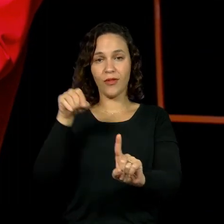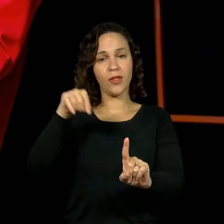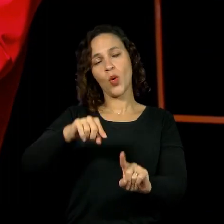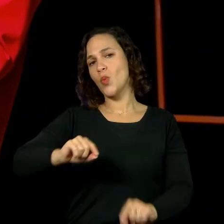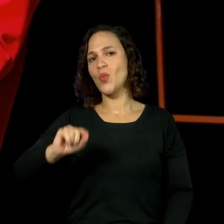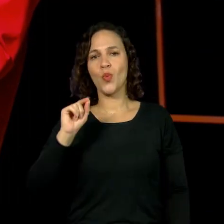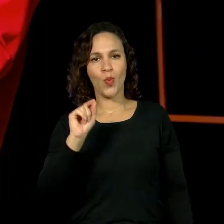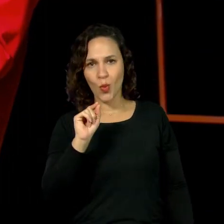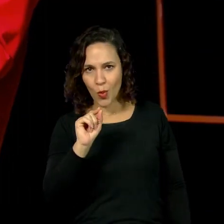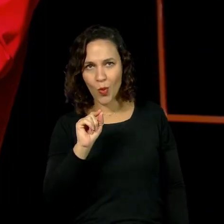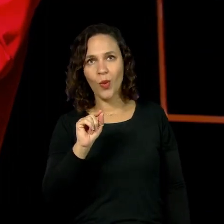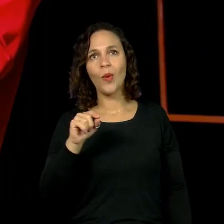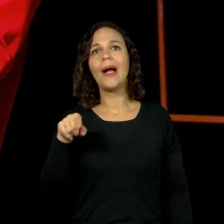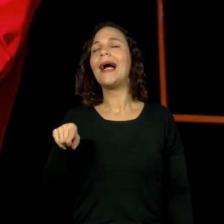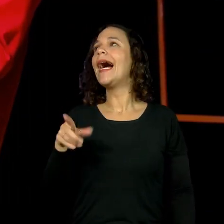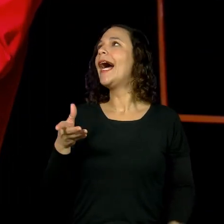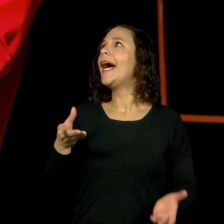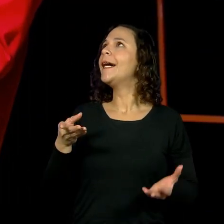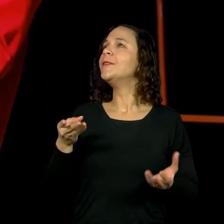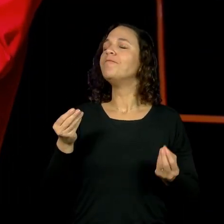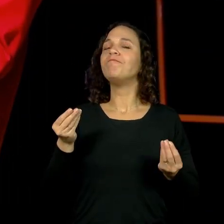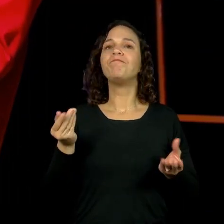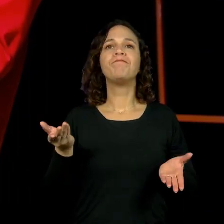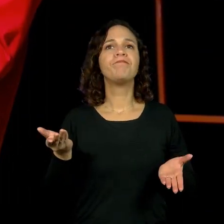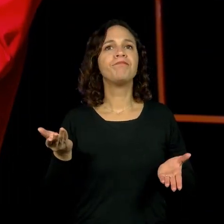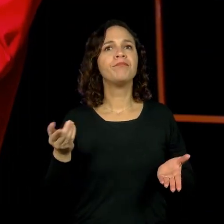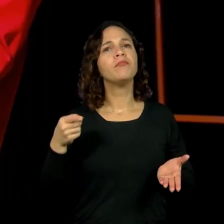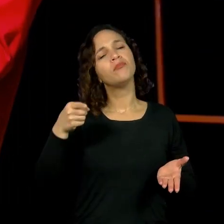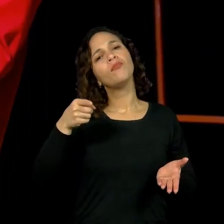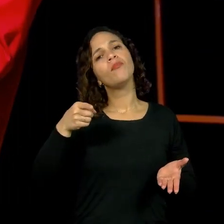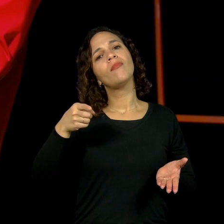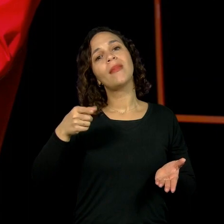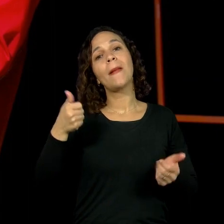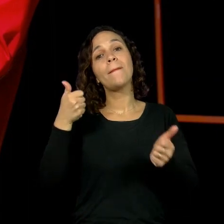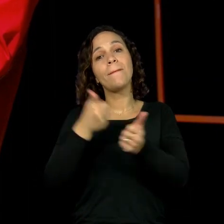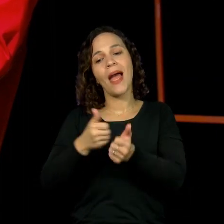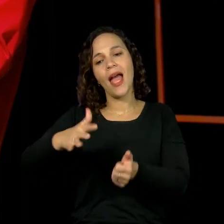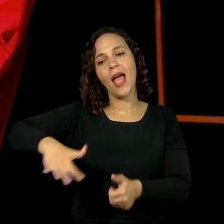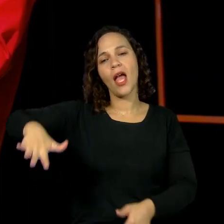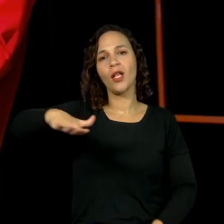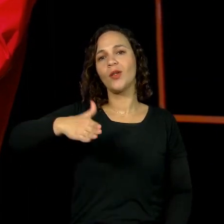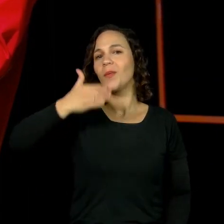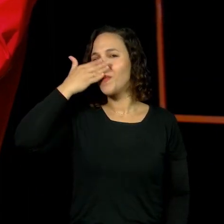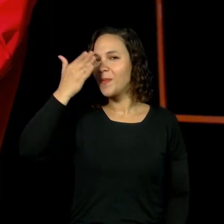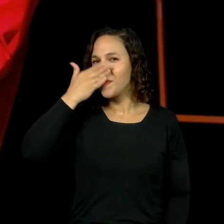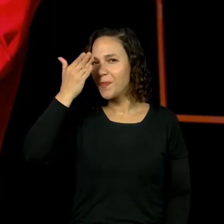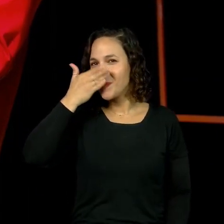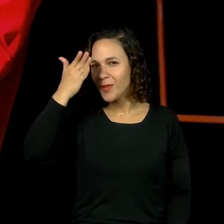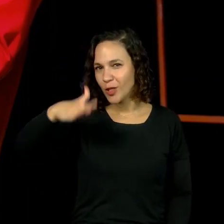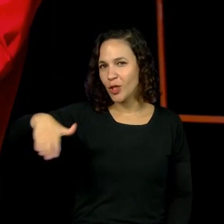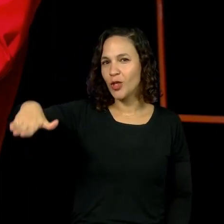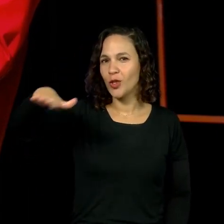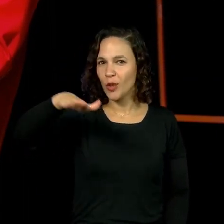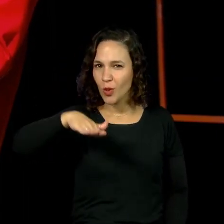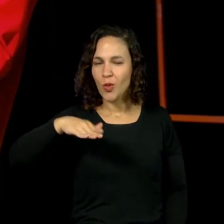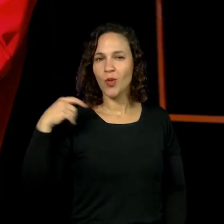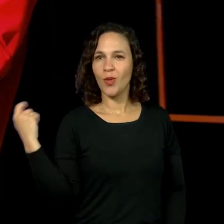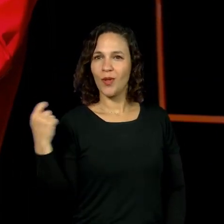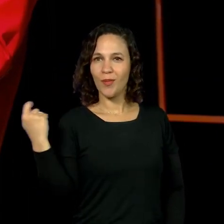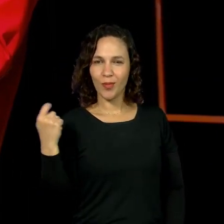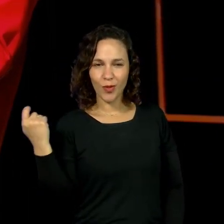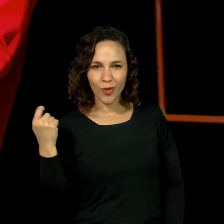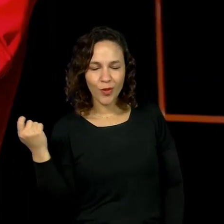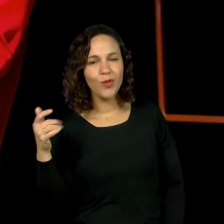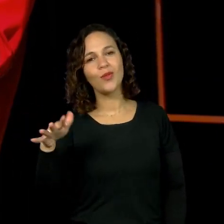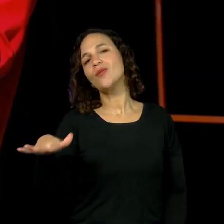realidade, funcionava até a próxima zona de prostituição da cidade, né? Das casas chamadas,